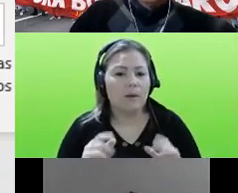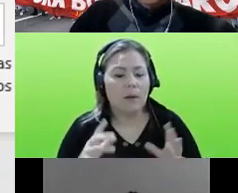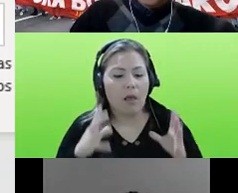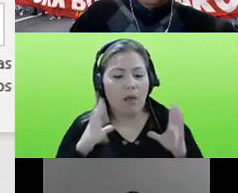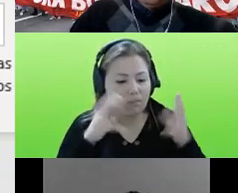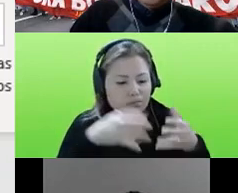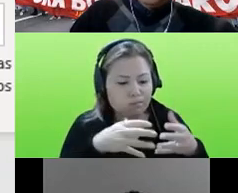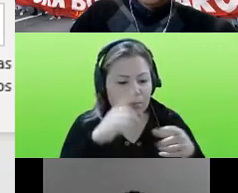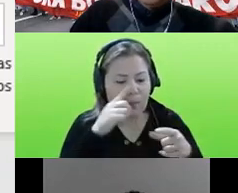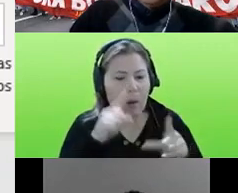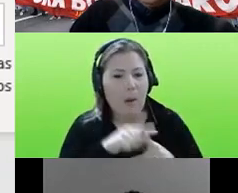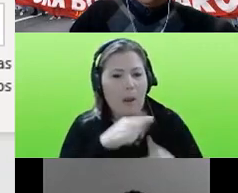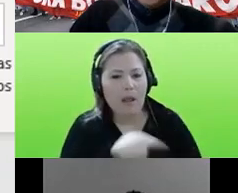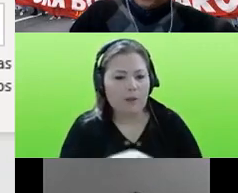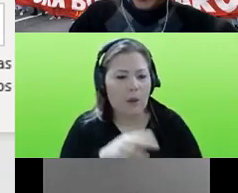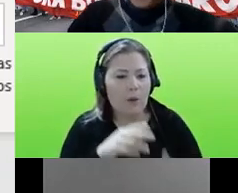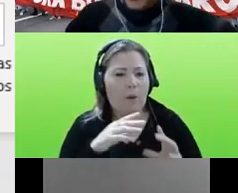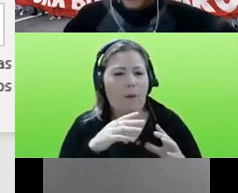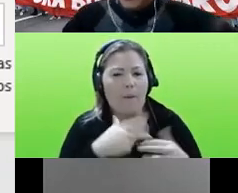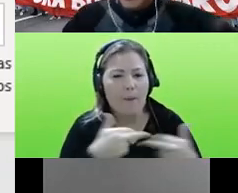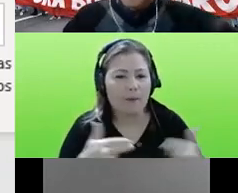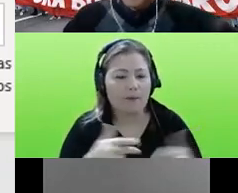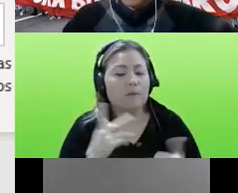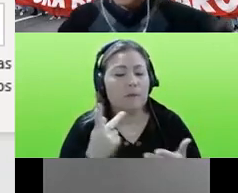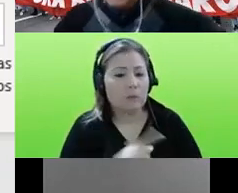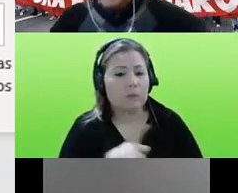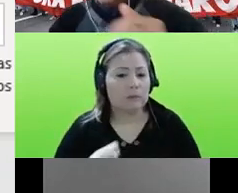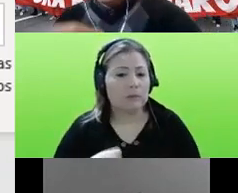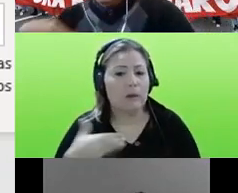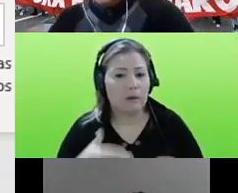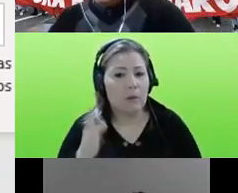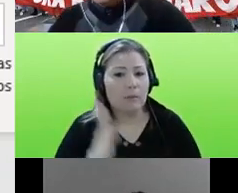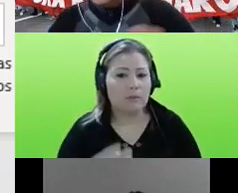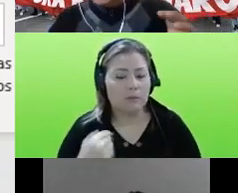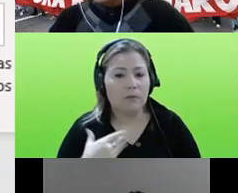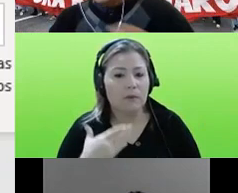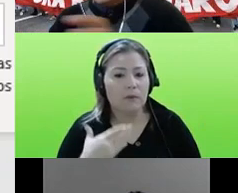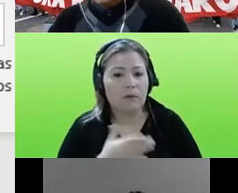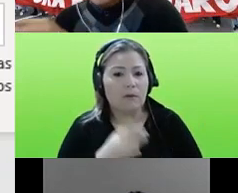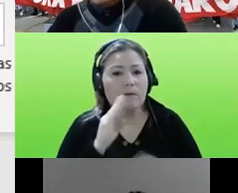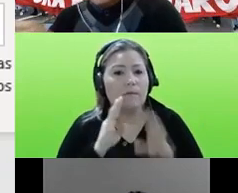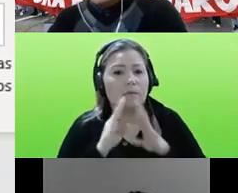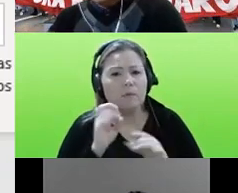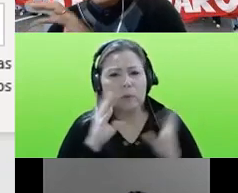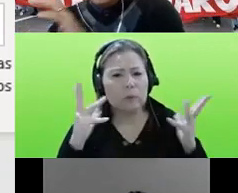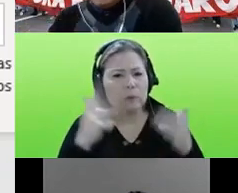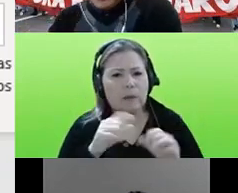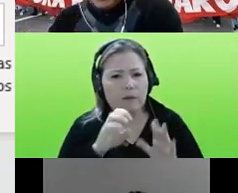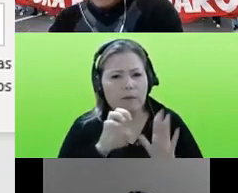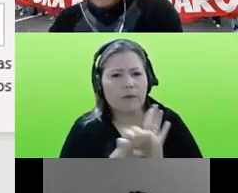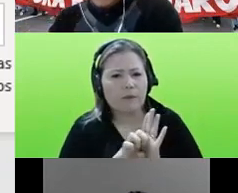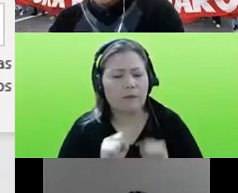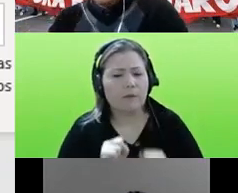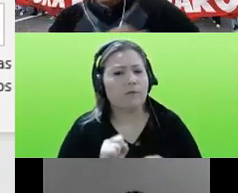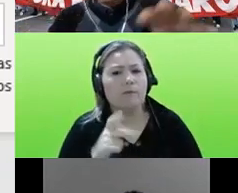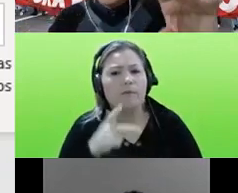moral e ideologia. Né? Isso está acontecendo agora no Brasil. Você entra numa página de Facebook, se todo mundo é evangélico fundamentalista, fala a